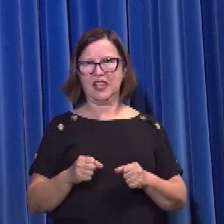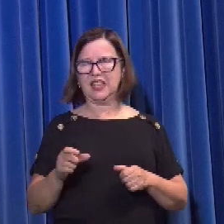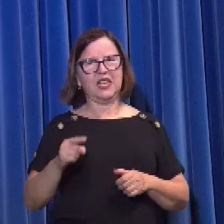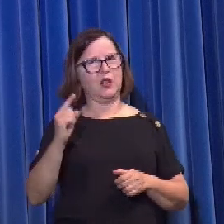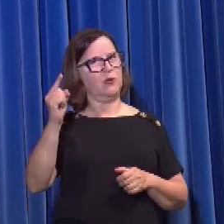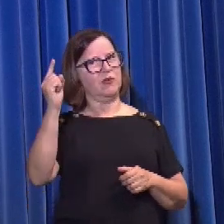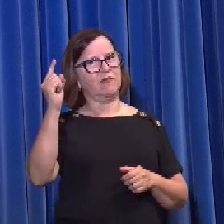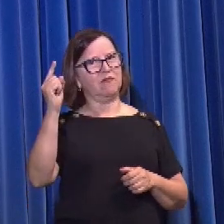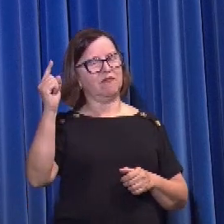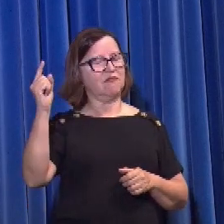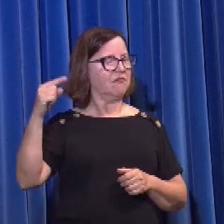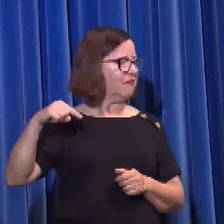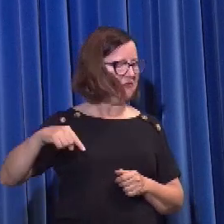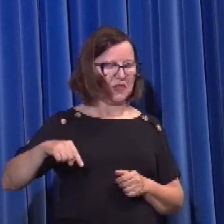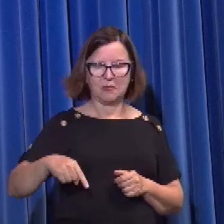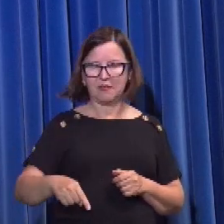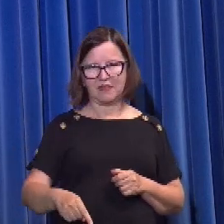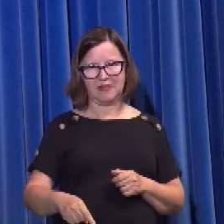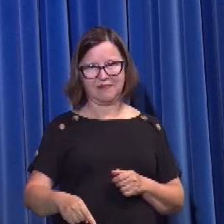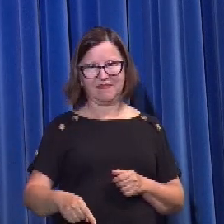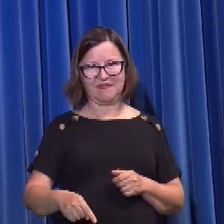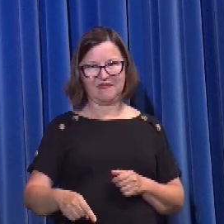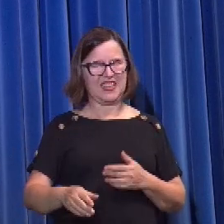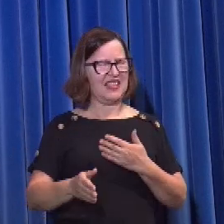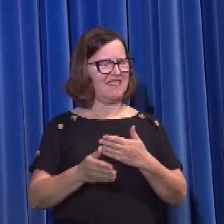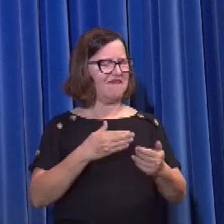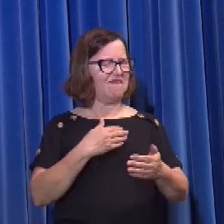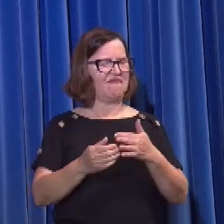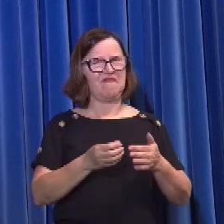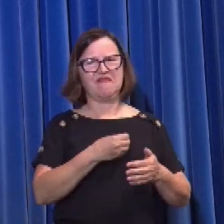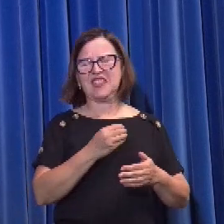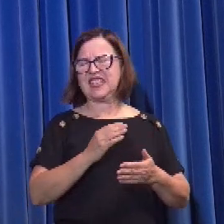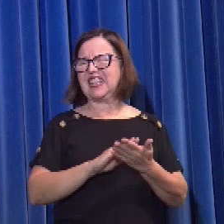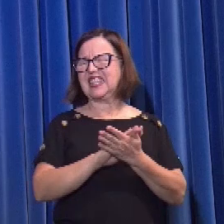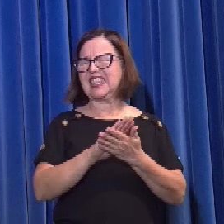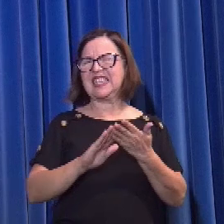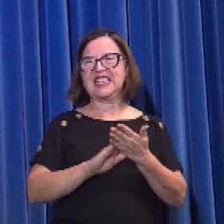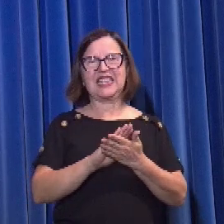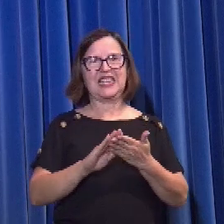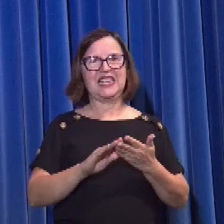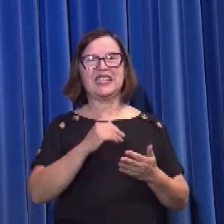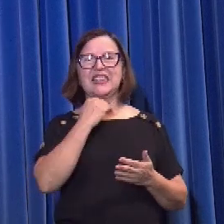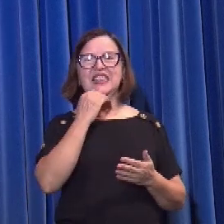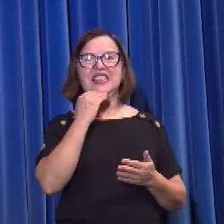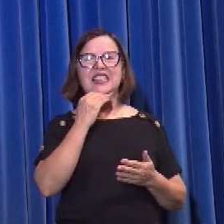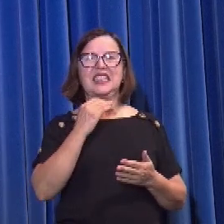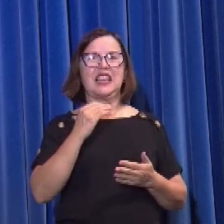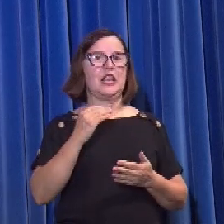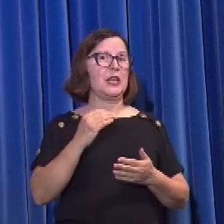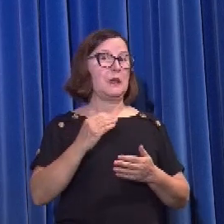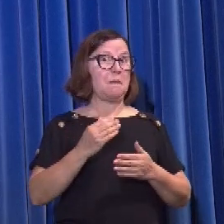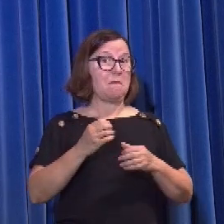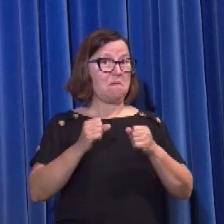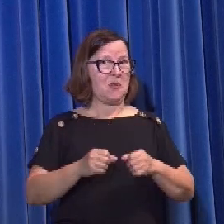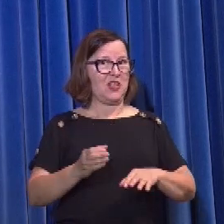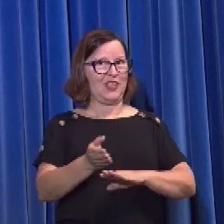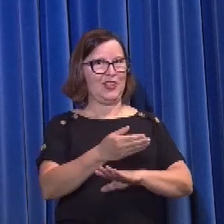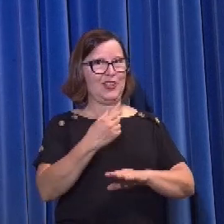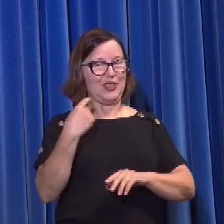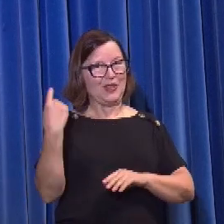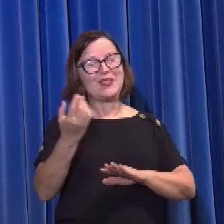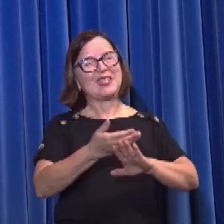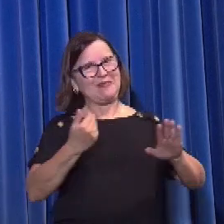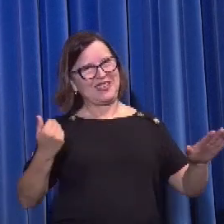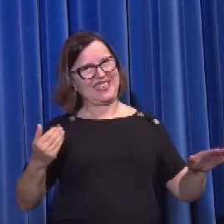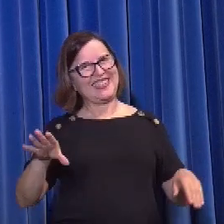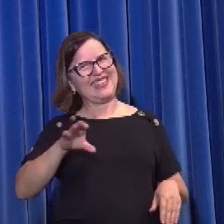altura, nem a profundidade, nem qualquer outra criatura poderá nos separar do amor de Deus que está